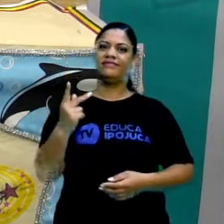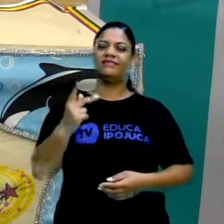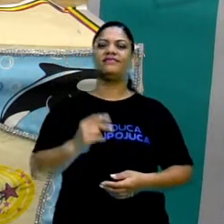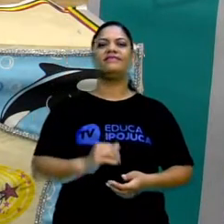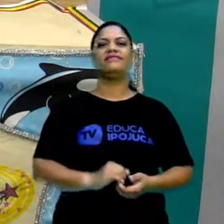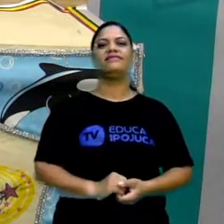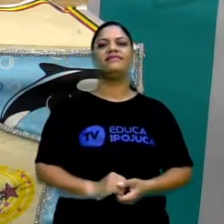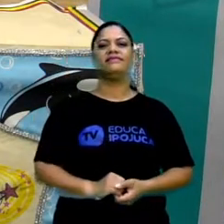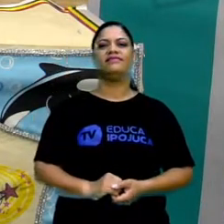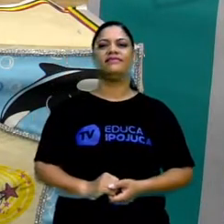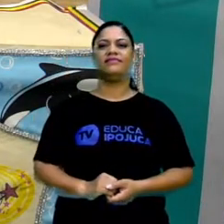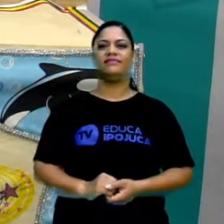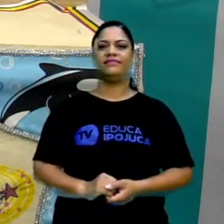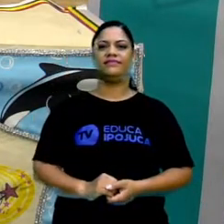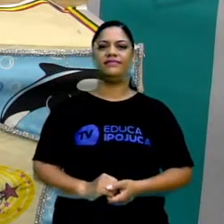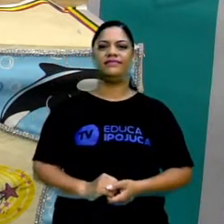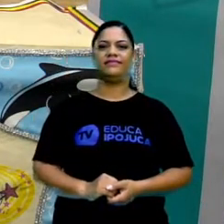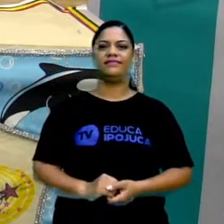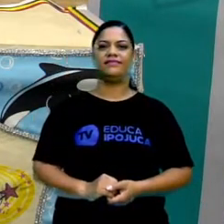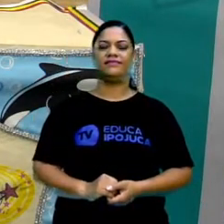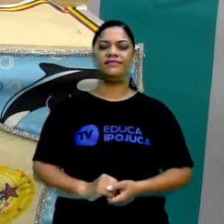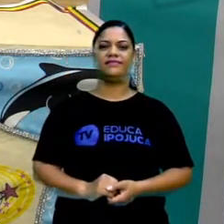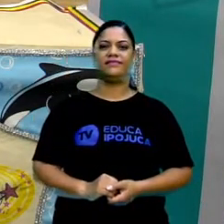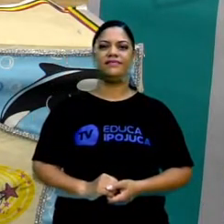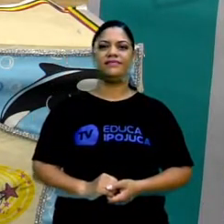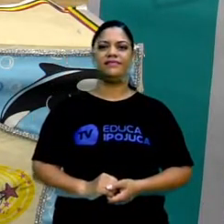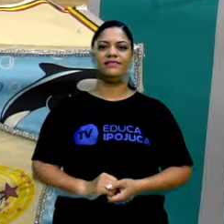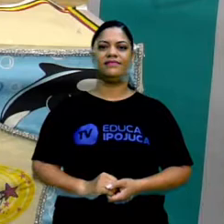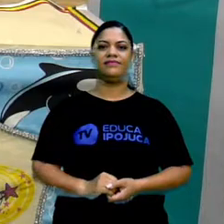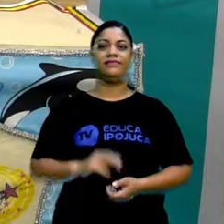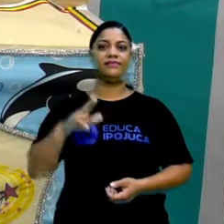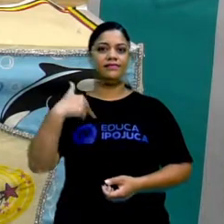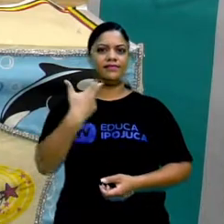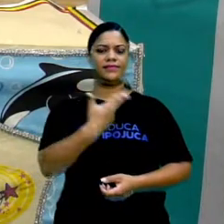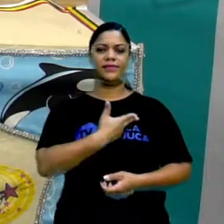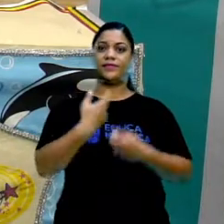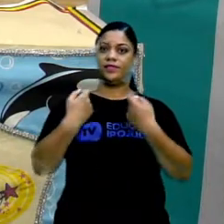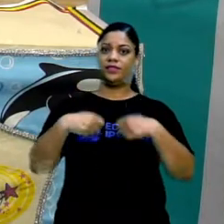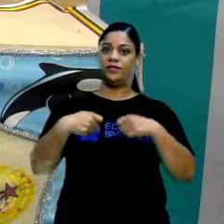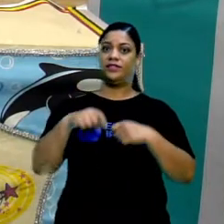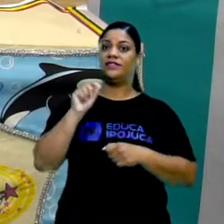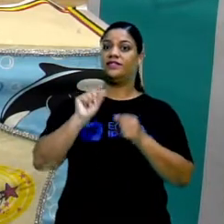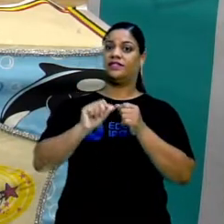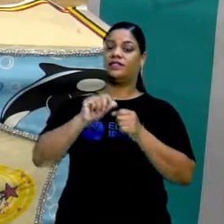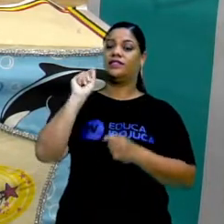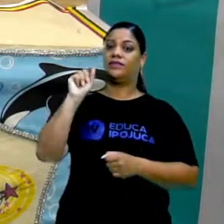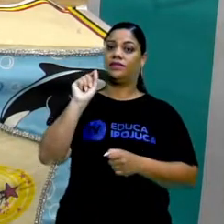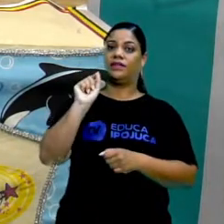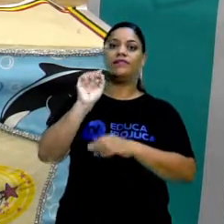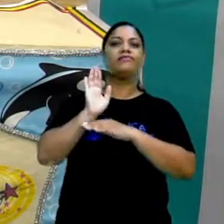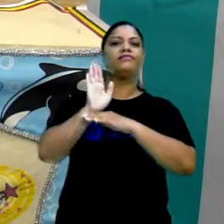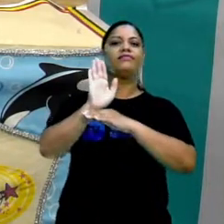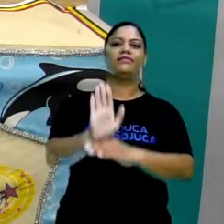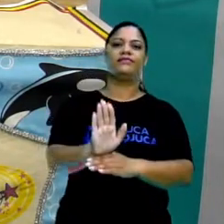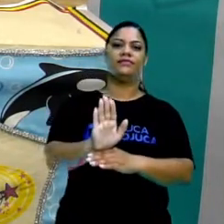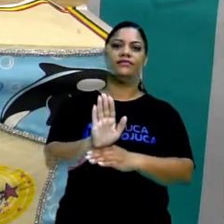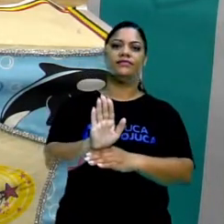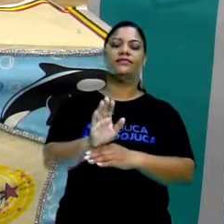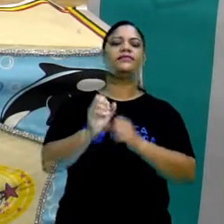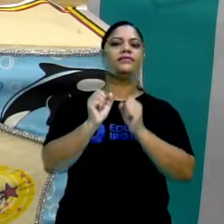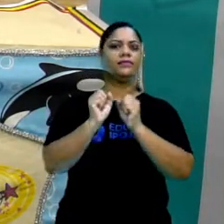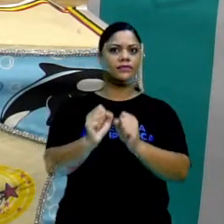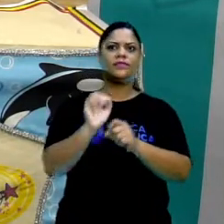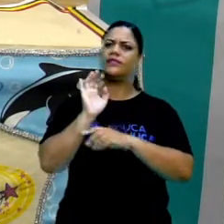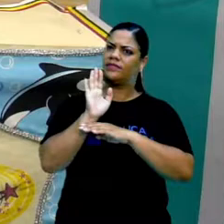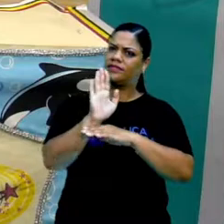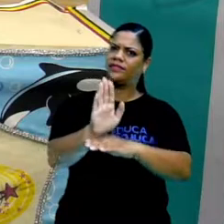as pessoas. Isso mesmo, leiturinha. Então a gente tem que o quê? Ajudar. Isso Quando mesmo.